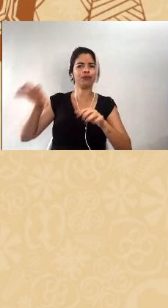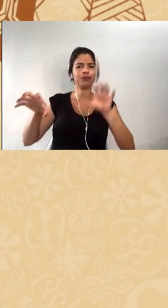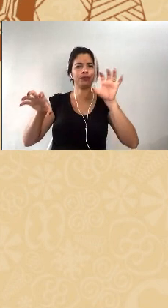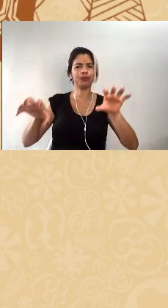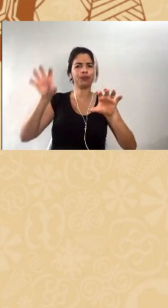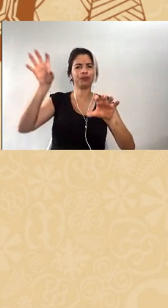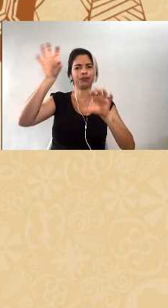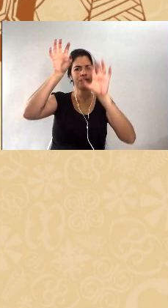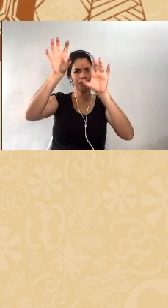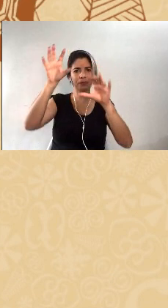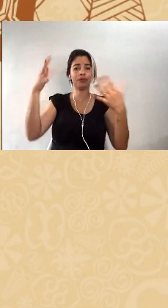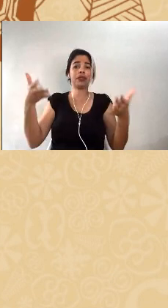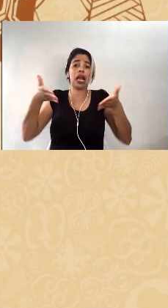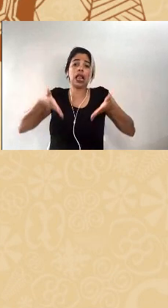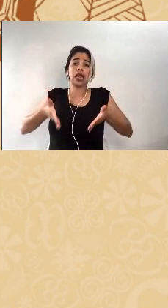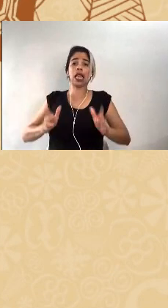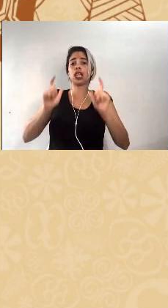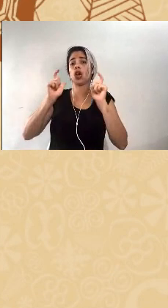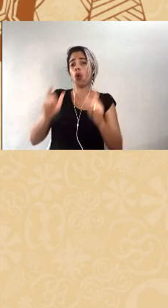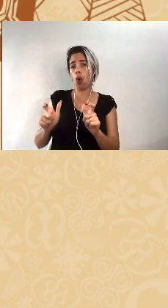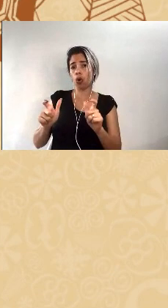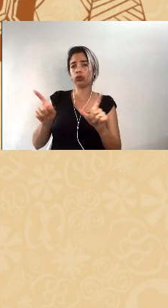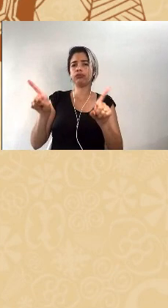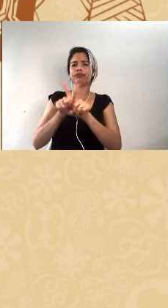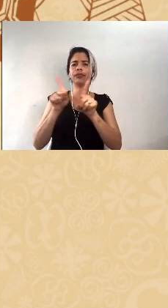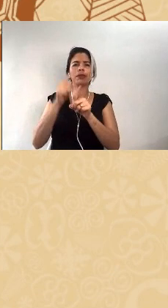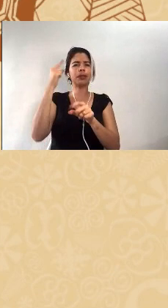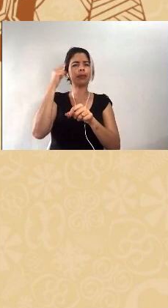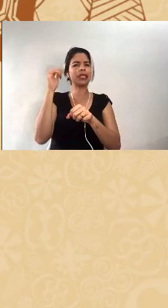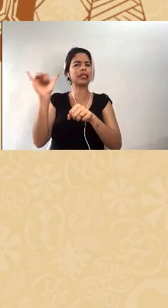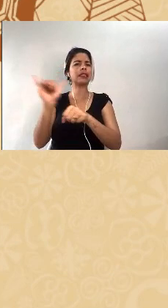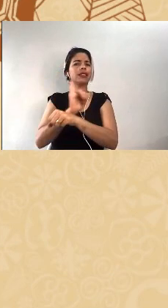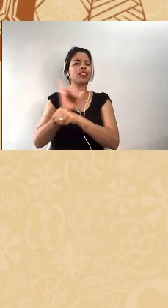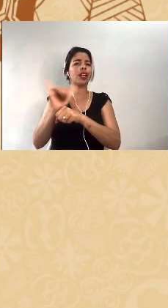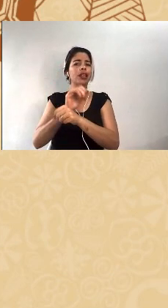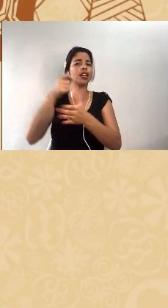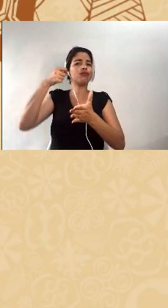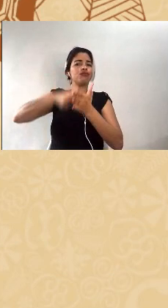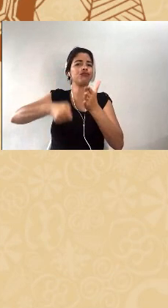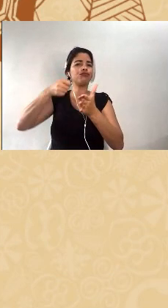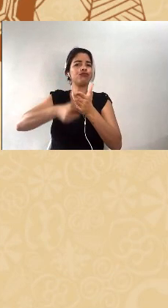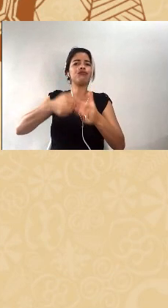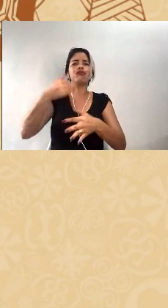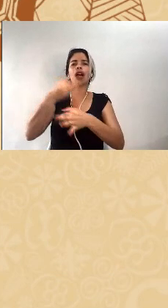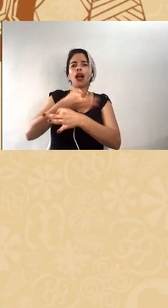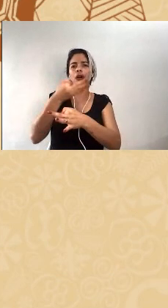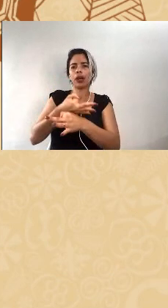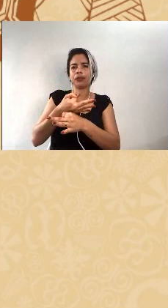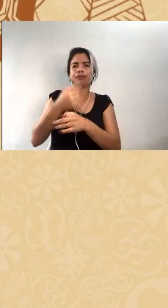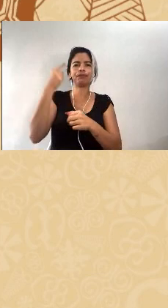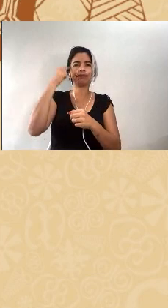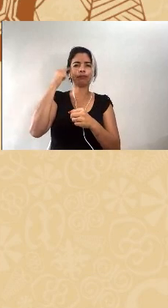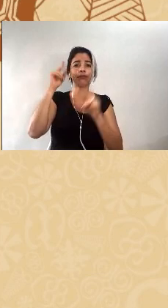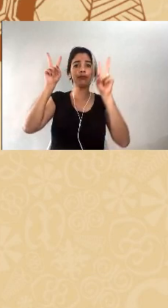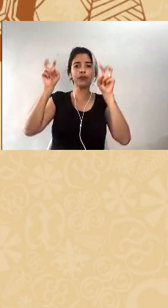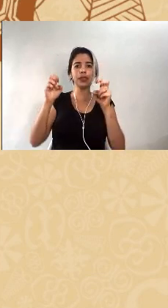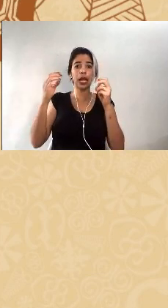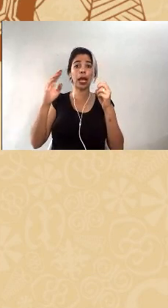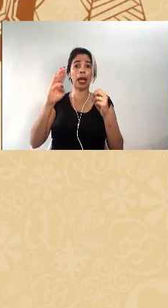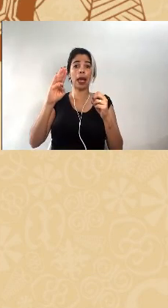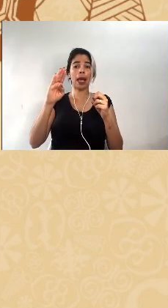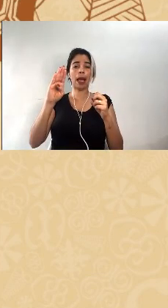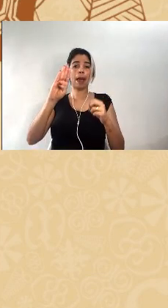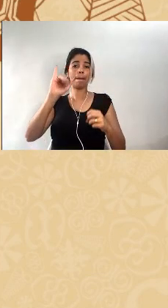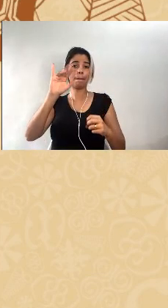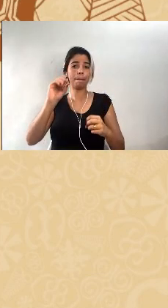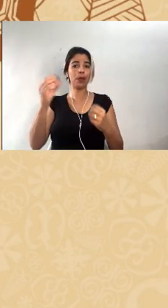etc., mas também pensando as estratégias de resistência, tentando fazer uma leitura psicossocial, né, ou psicossociológica,